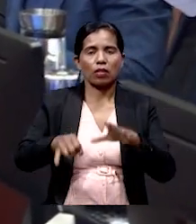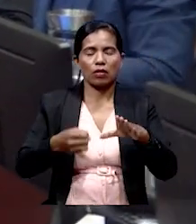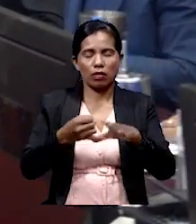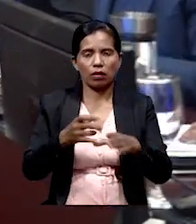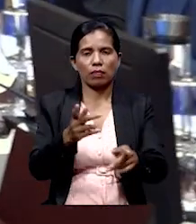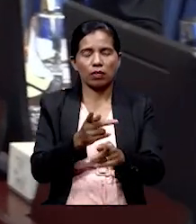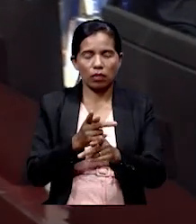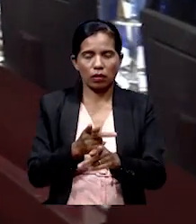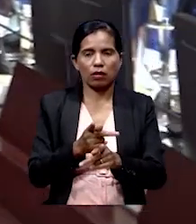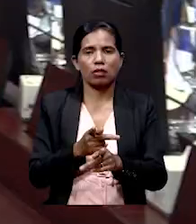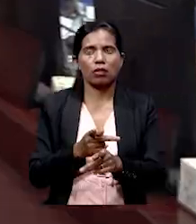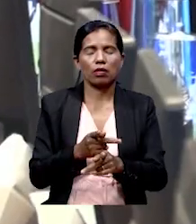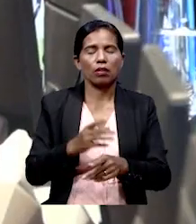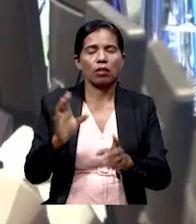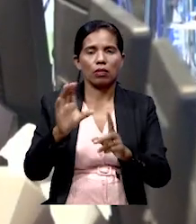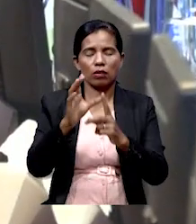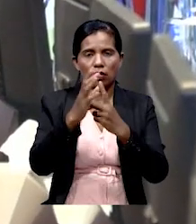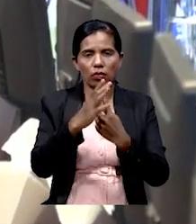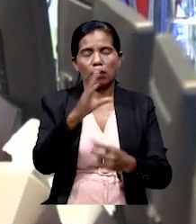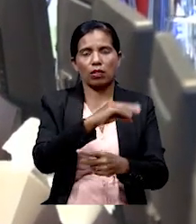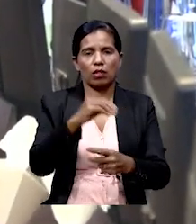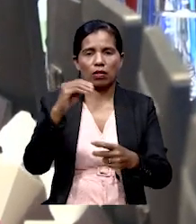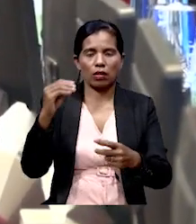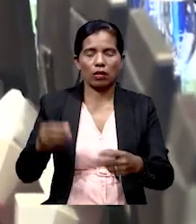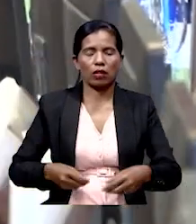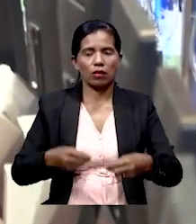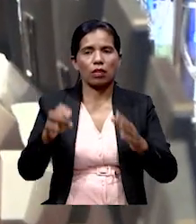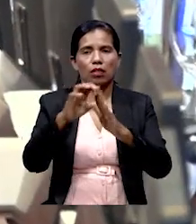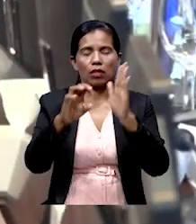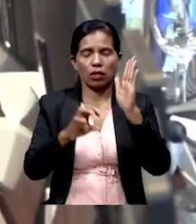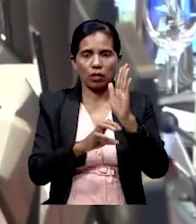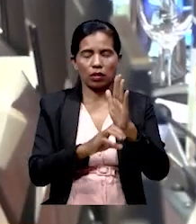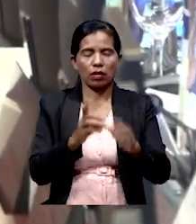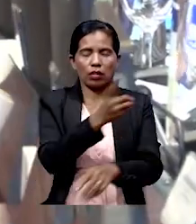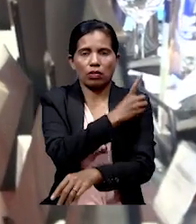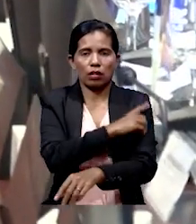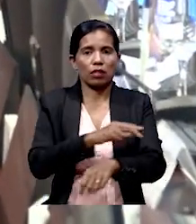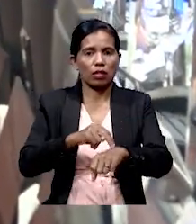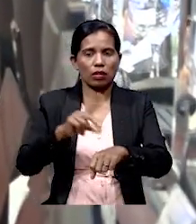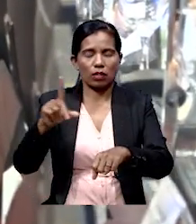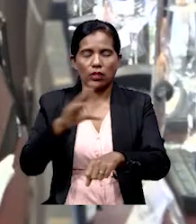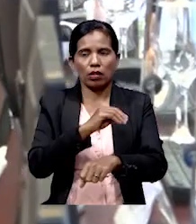proteção social, cultura no patrimônio, reforma Estado, defesa e segurança nacional,